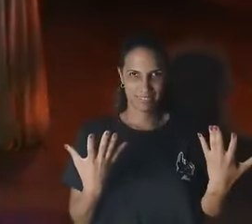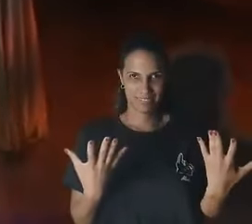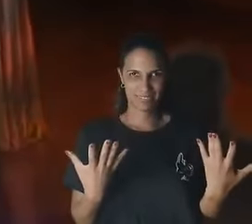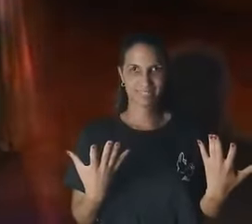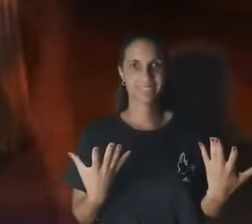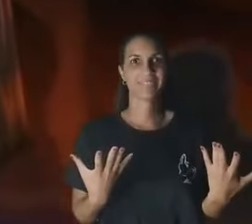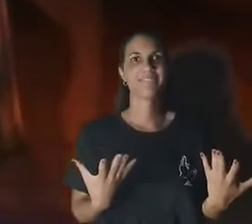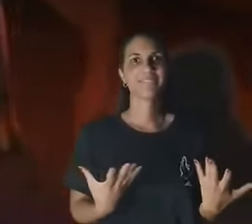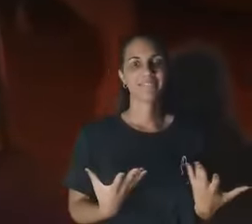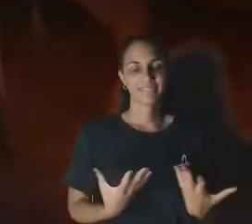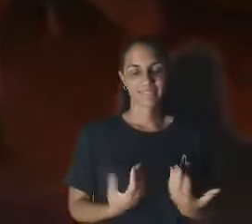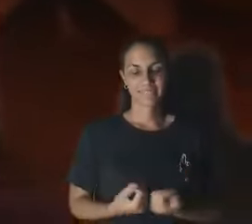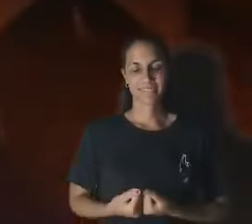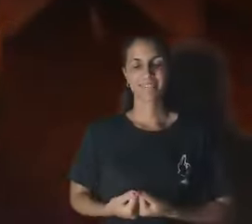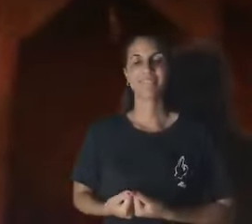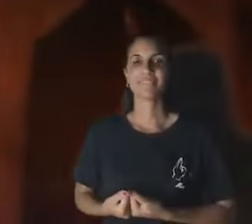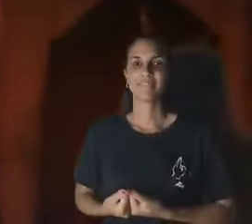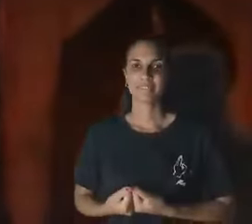bendito,